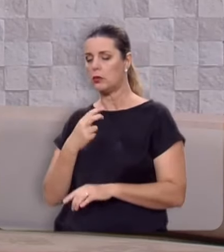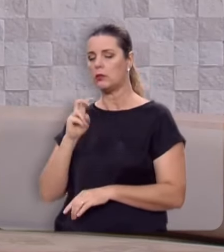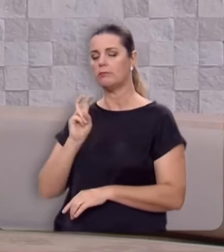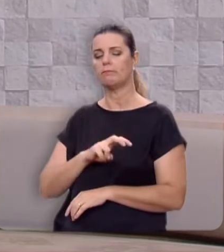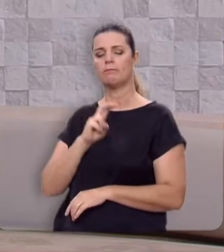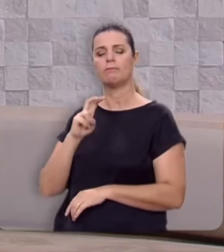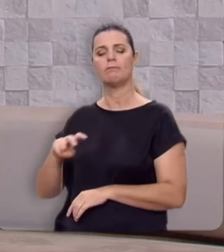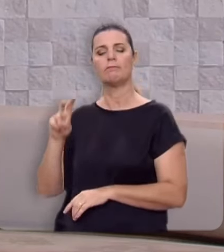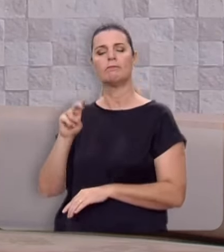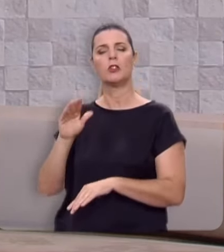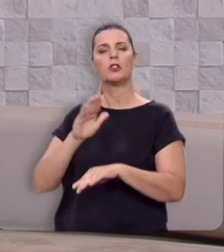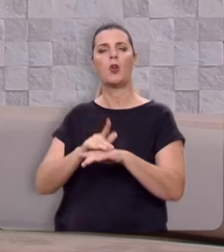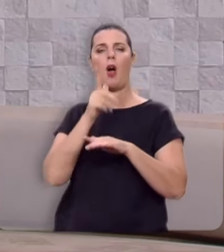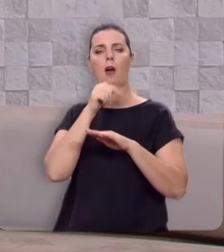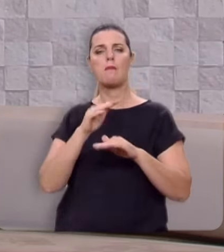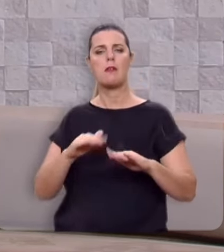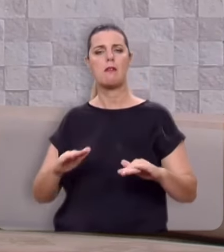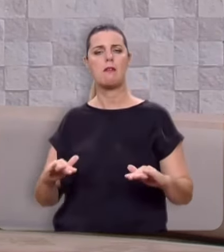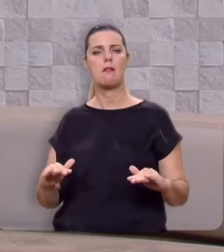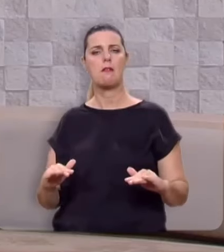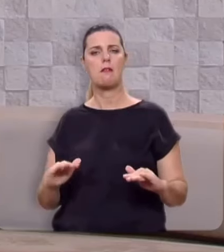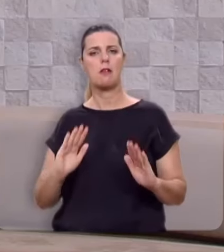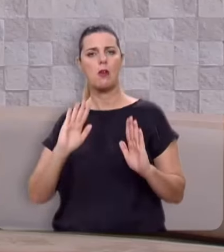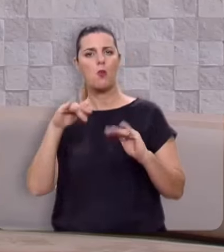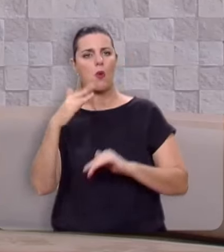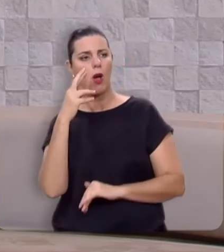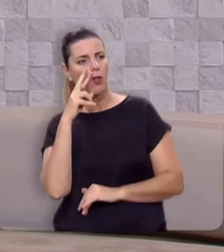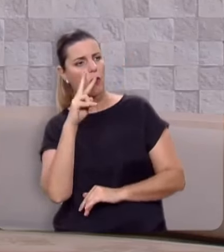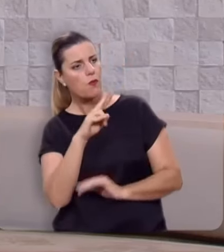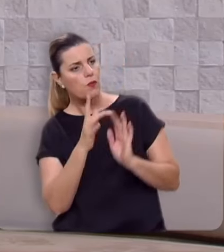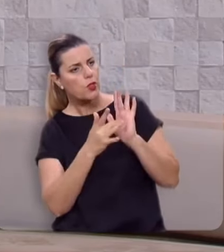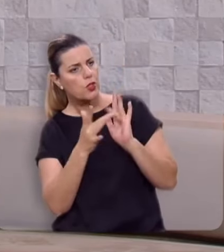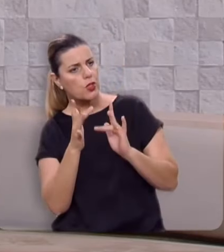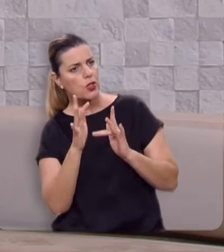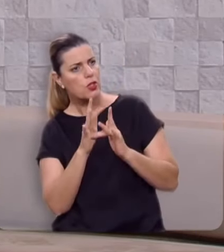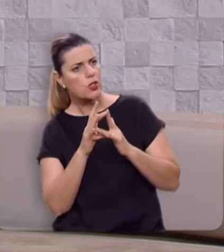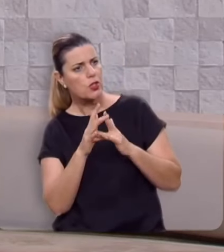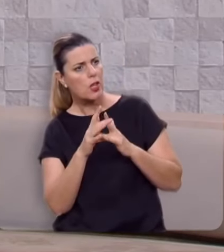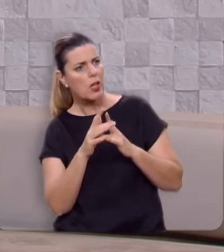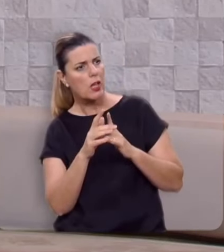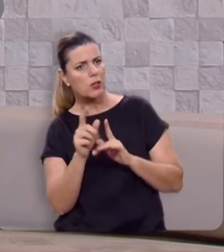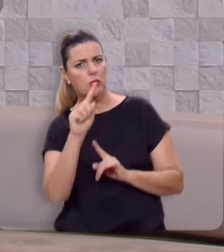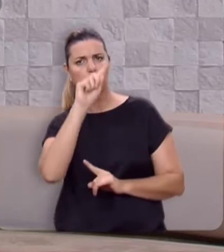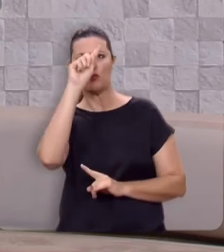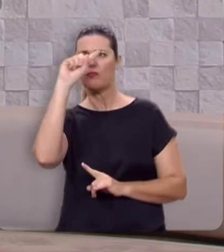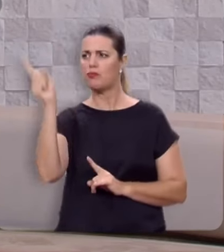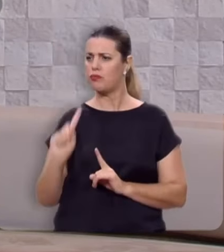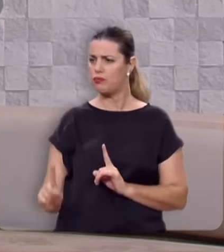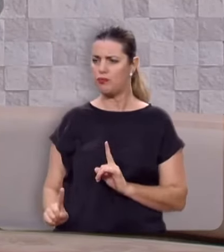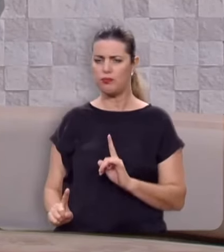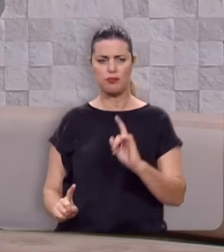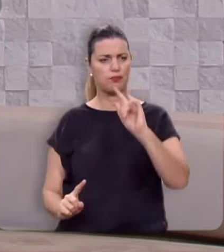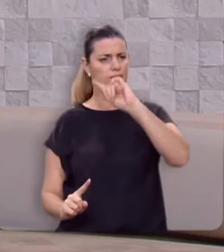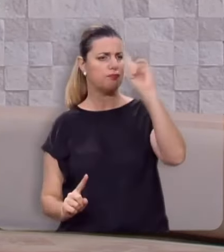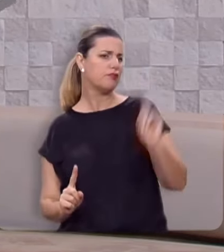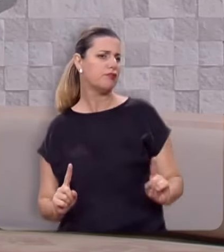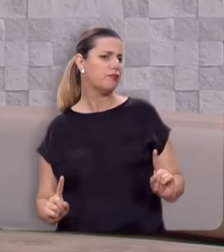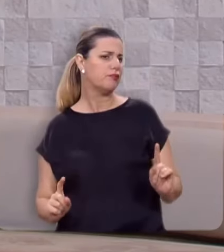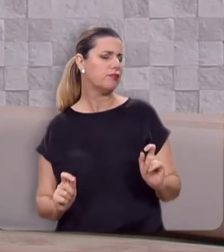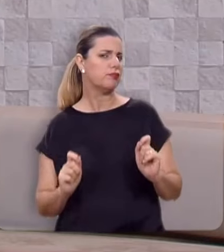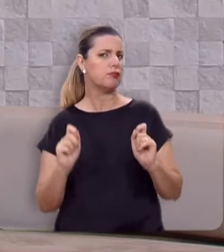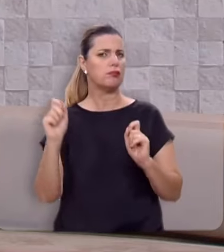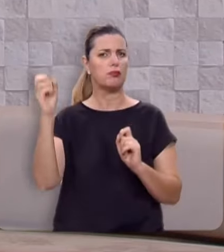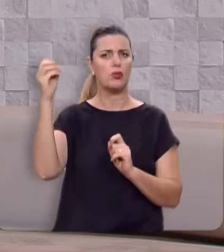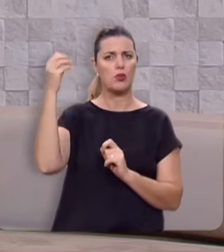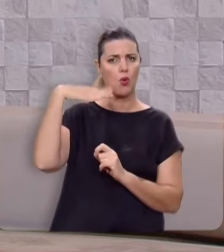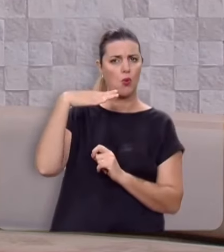mar, quando eles viram Jesus, quem sabe um relâmpago riscando os céus, abrindo um